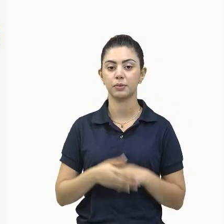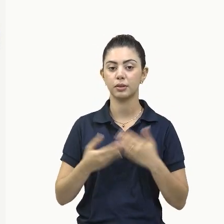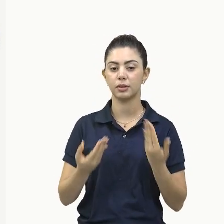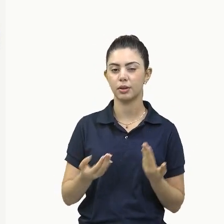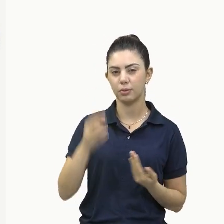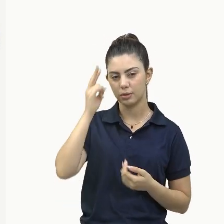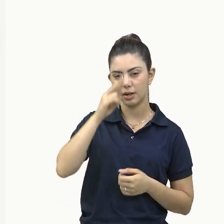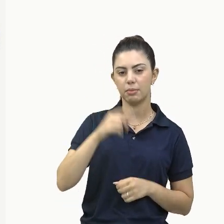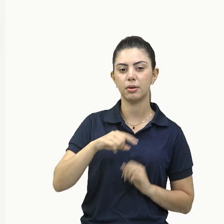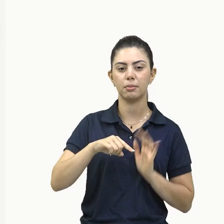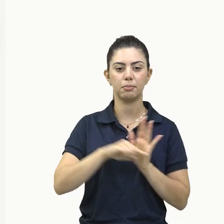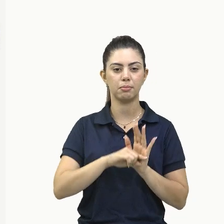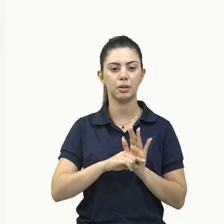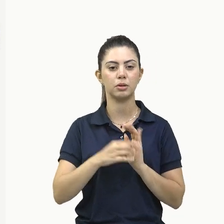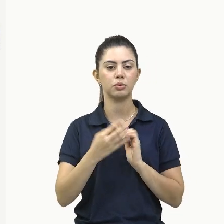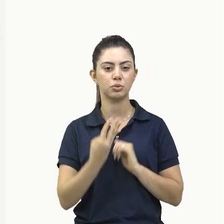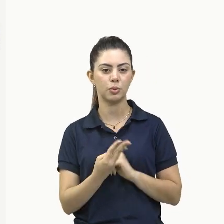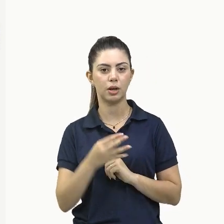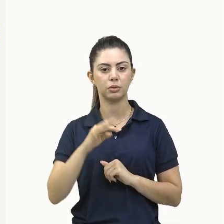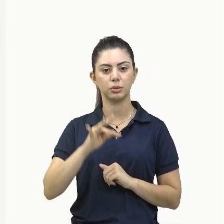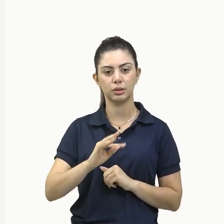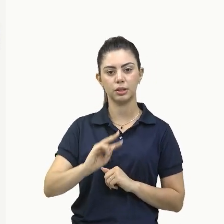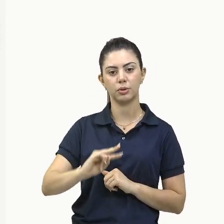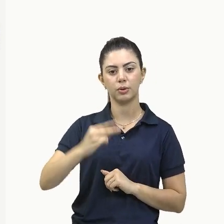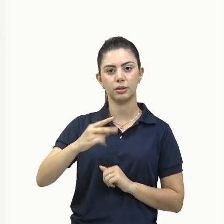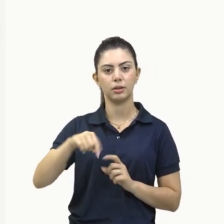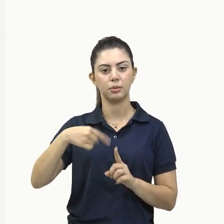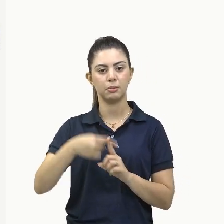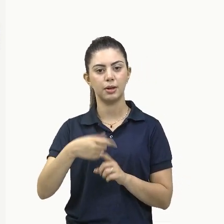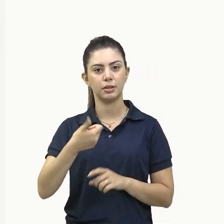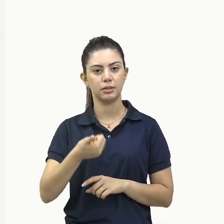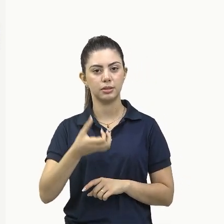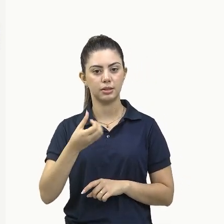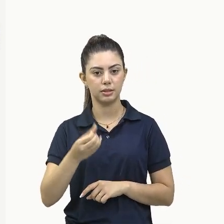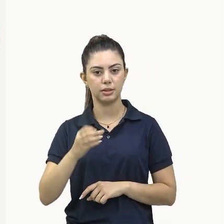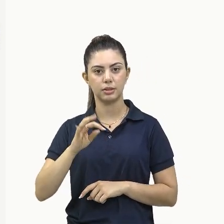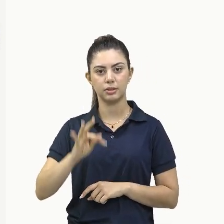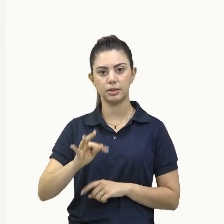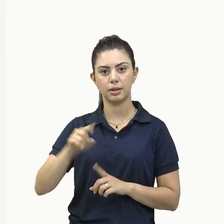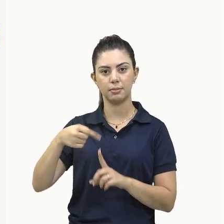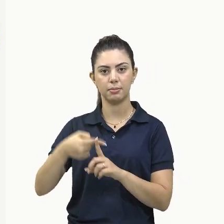ao quadrado, mais 16t, mais 20.